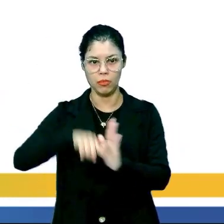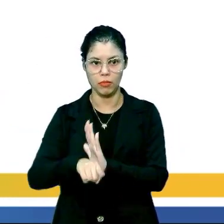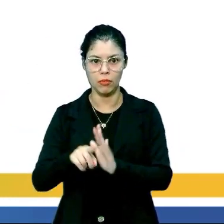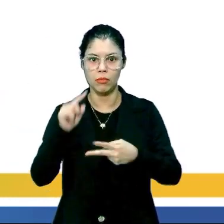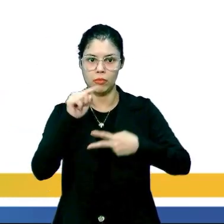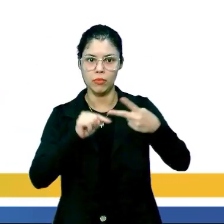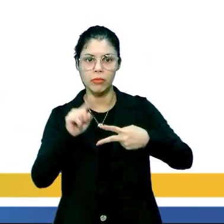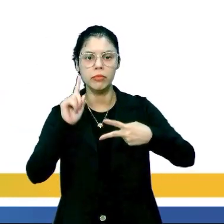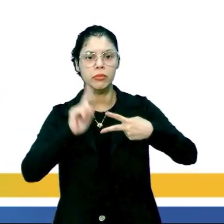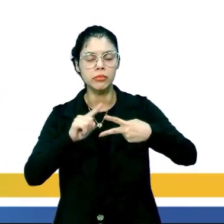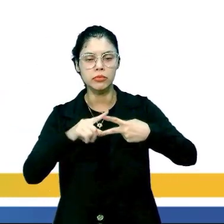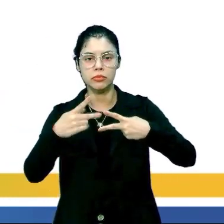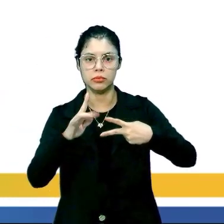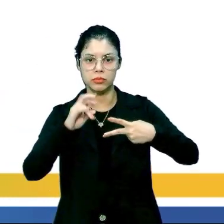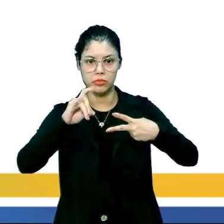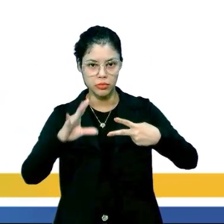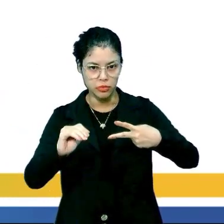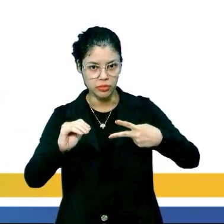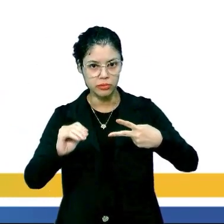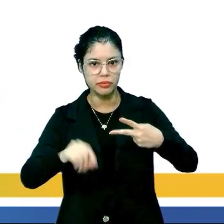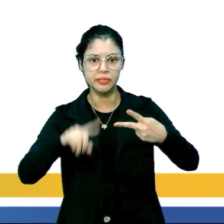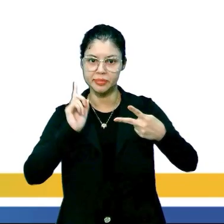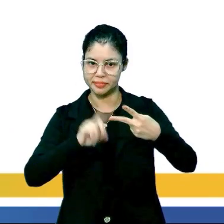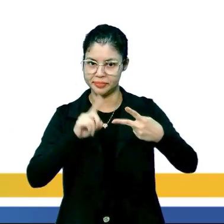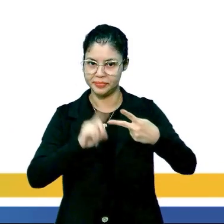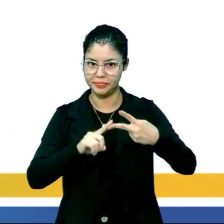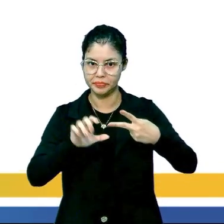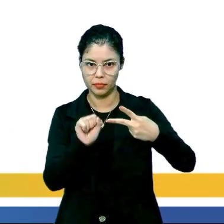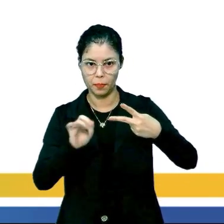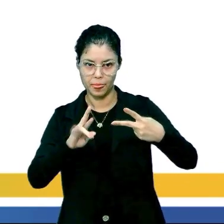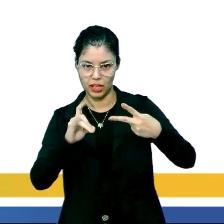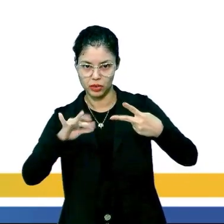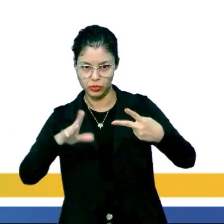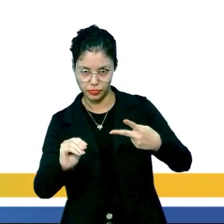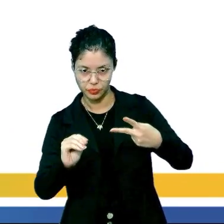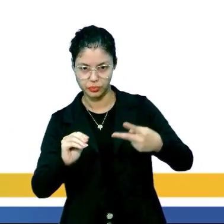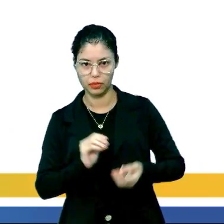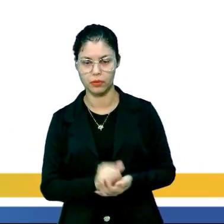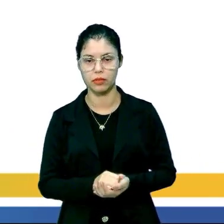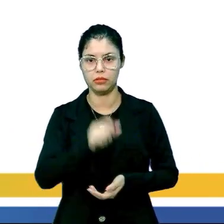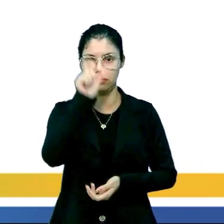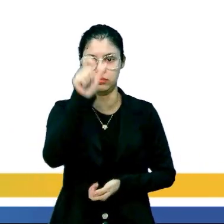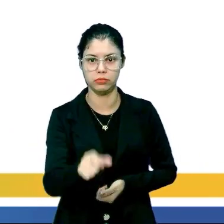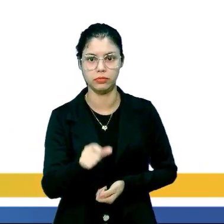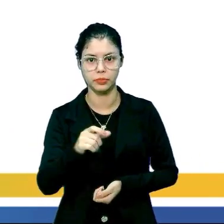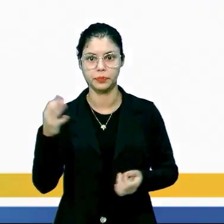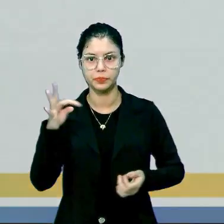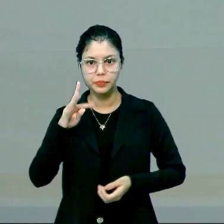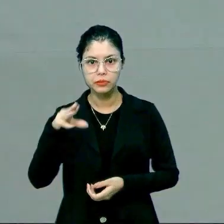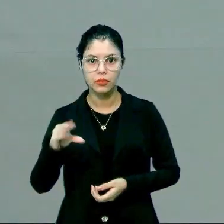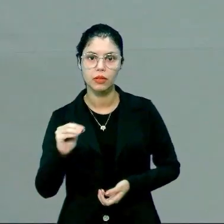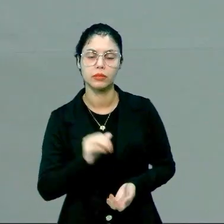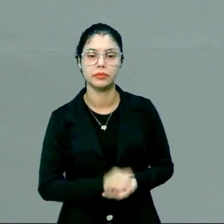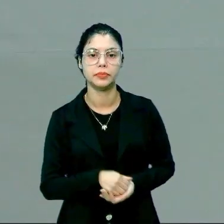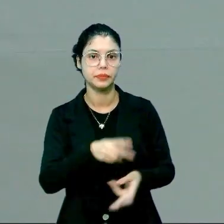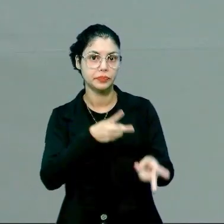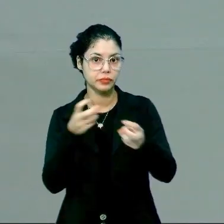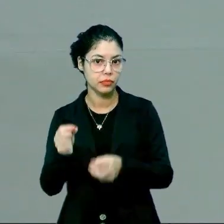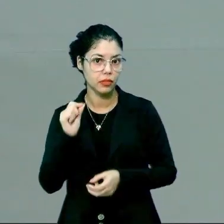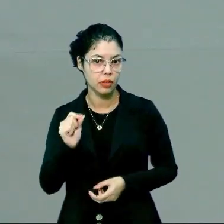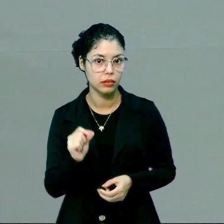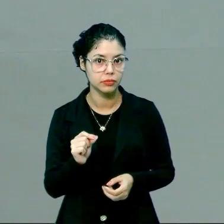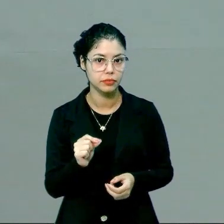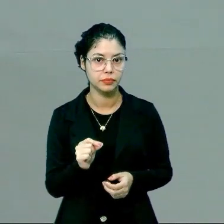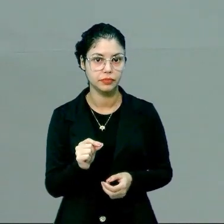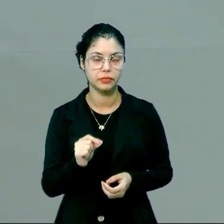separados em dois. Temos os órgãos imunitários primários, que são a medula óssea e o timo. O timo, pessoal, ele é